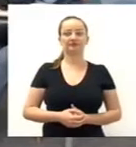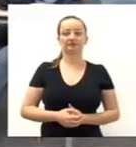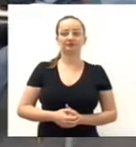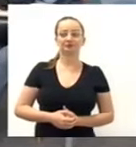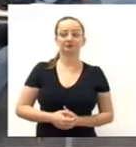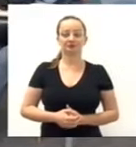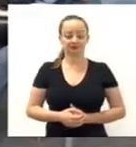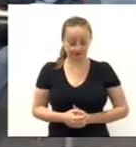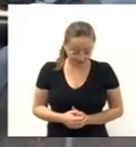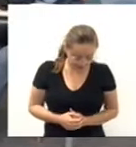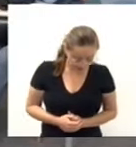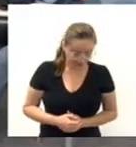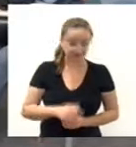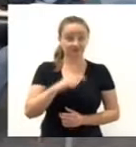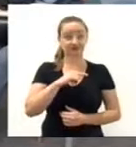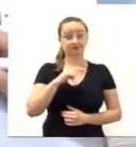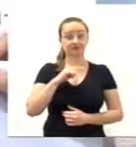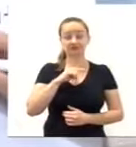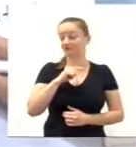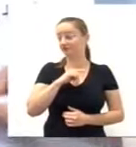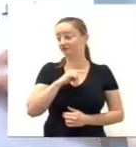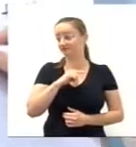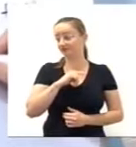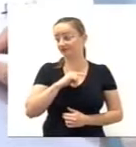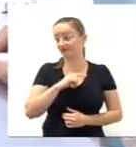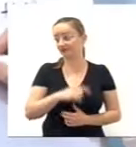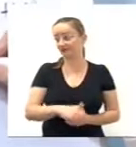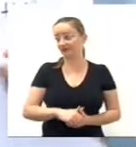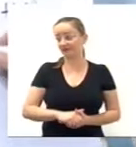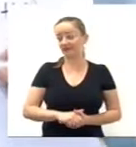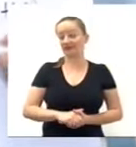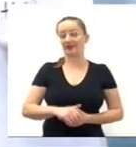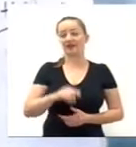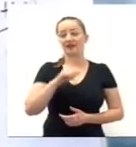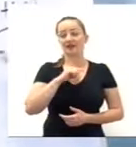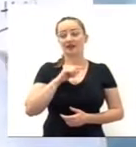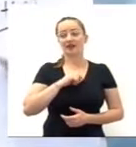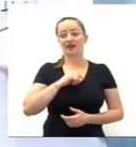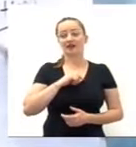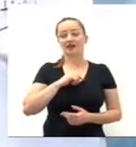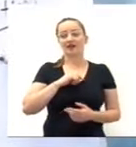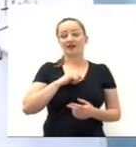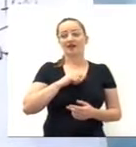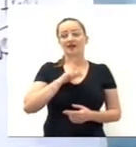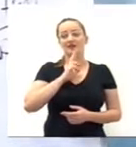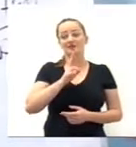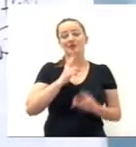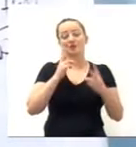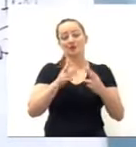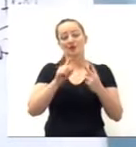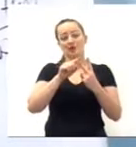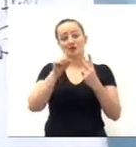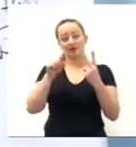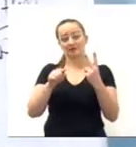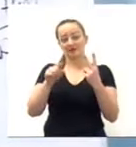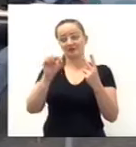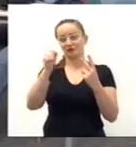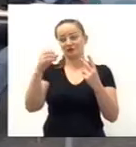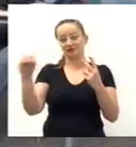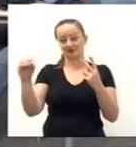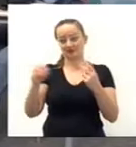nós vamos ter hipotenusa igual a raiz quadrada de